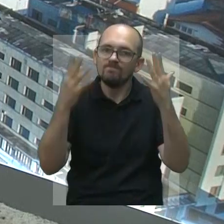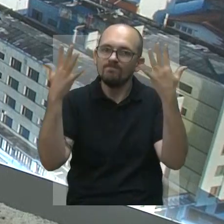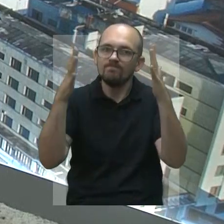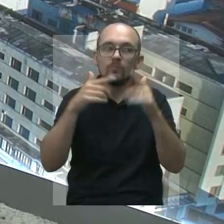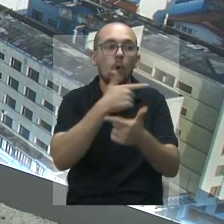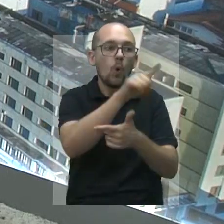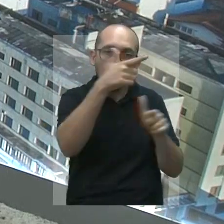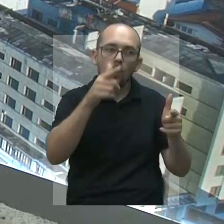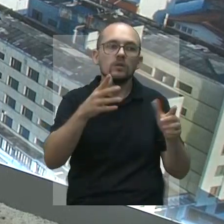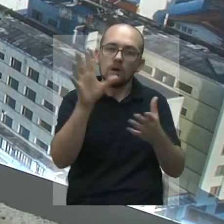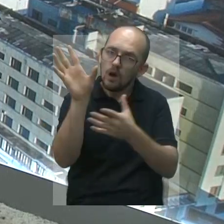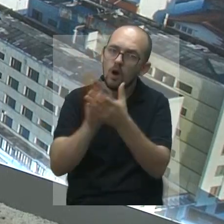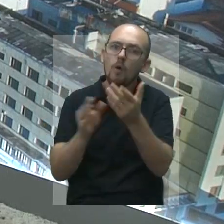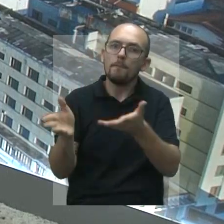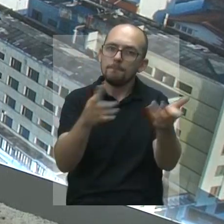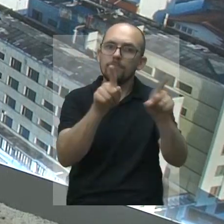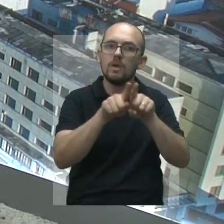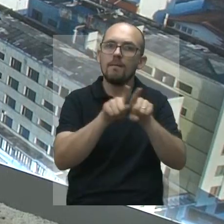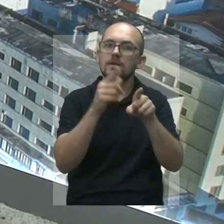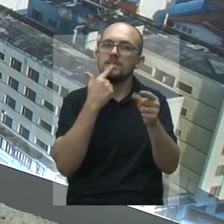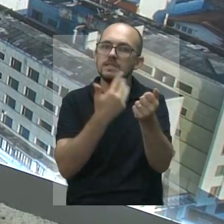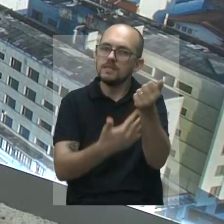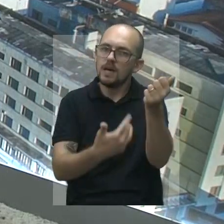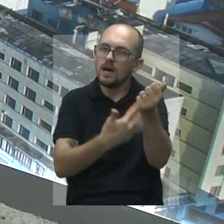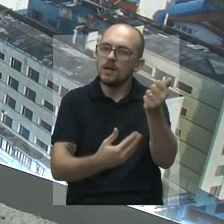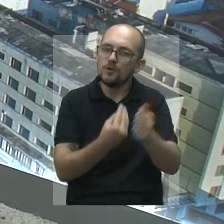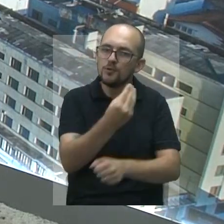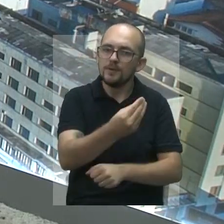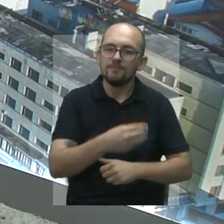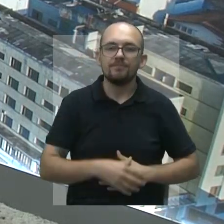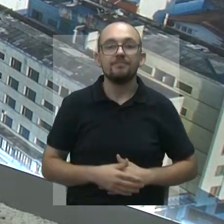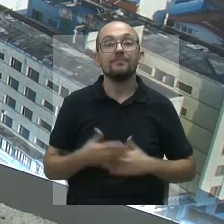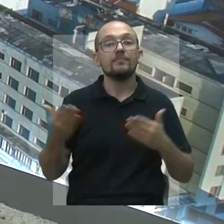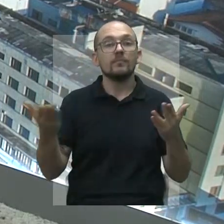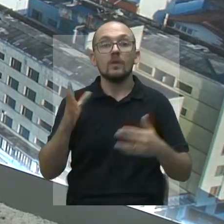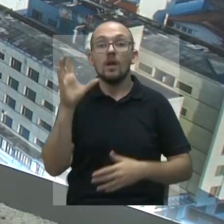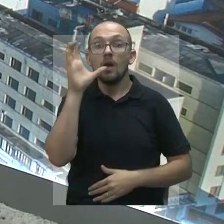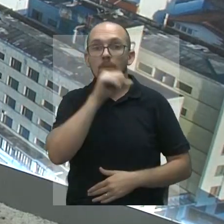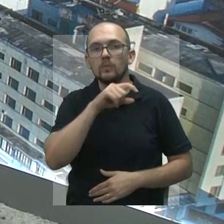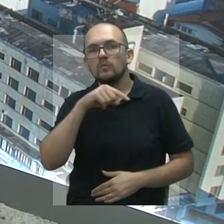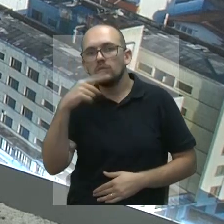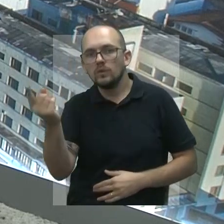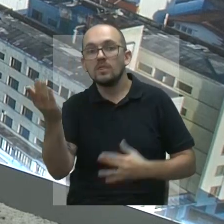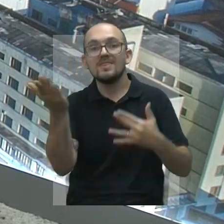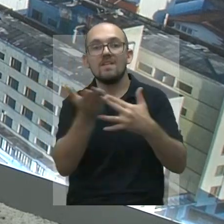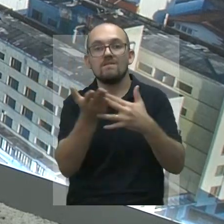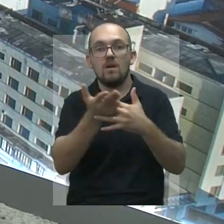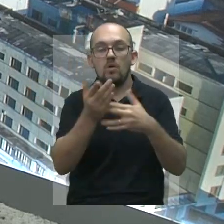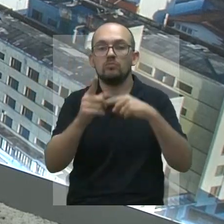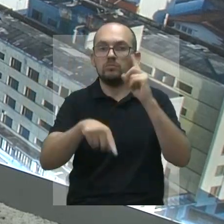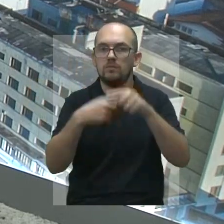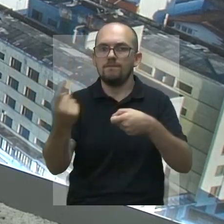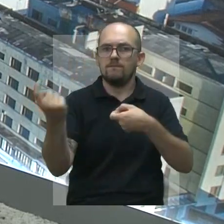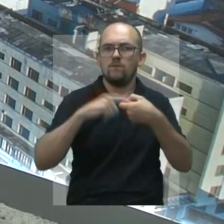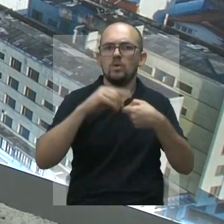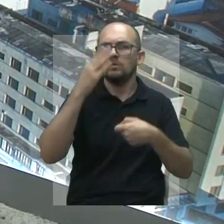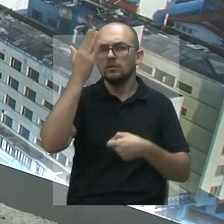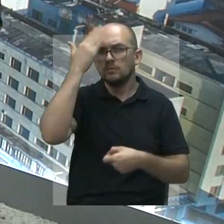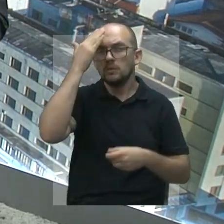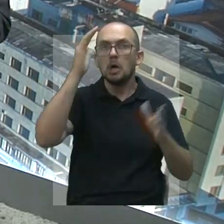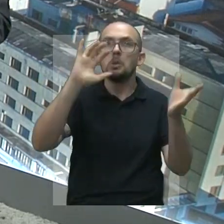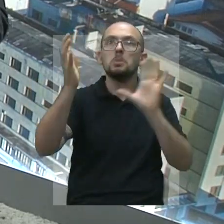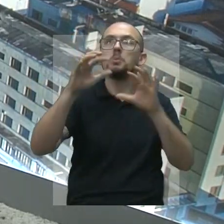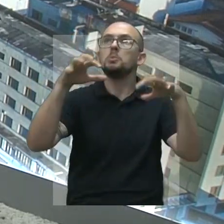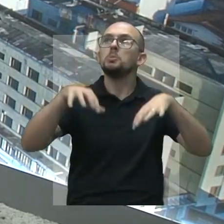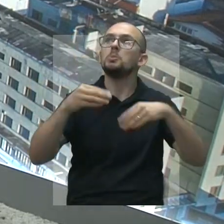a praticarem esse gesto de amor e de carinho. O Jaú em Foco vai para um rápido intervalo e na volta você vai ver como é que fica o tempo para o